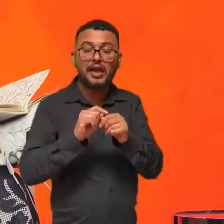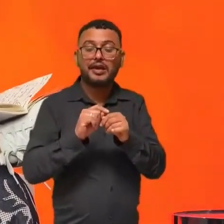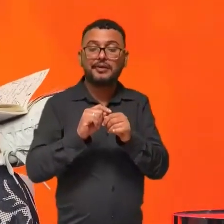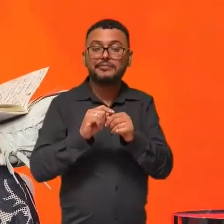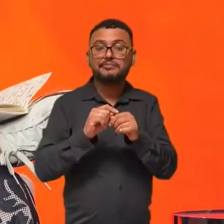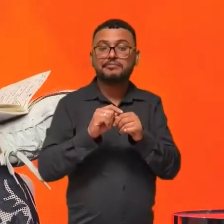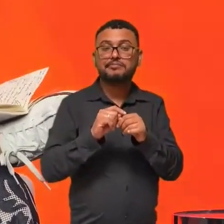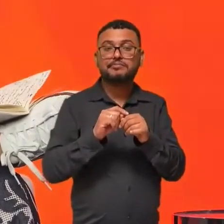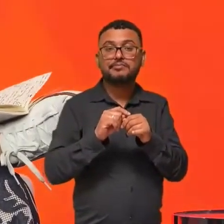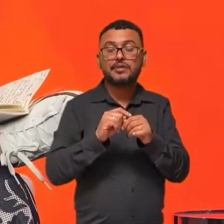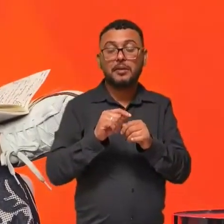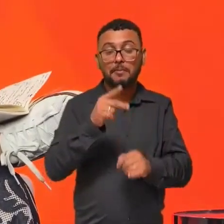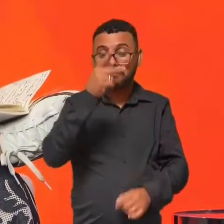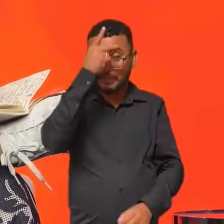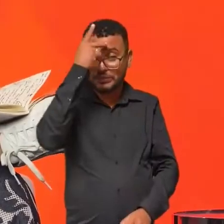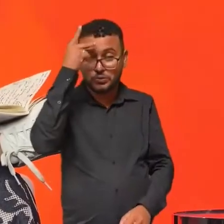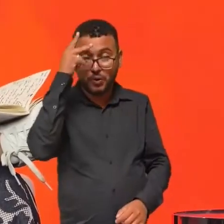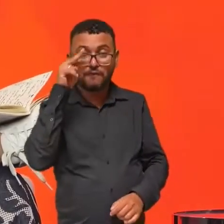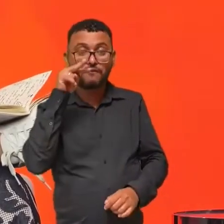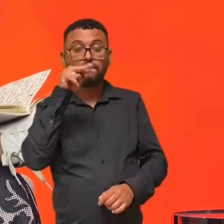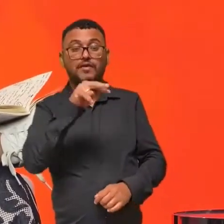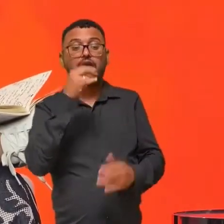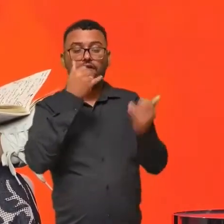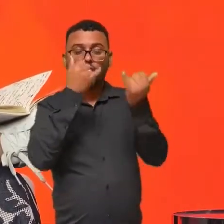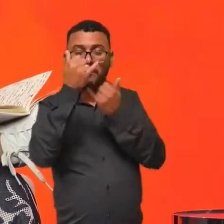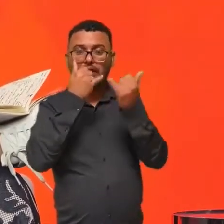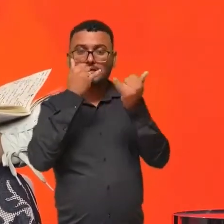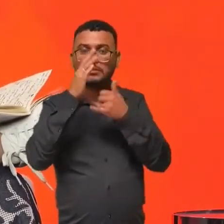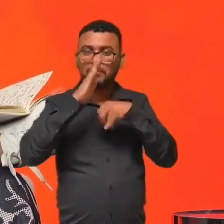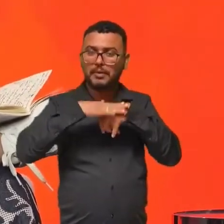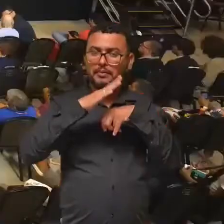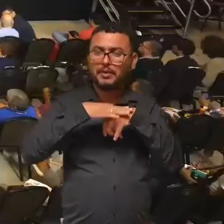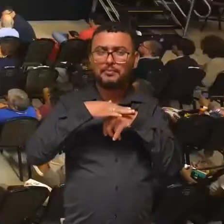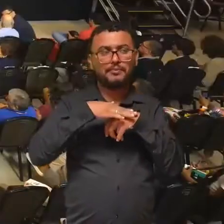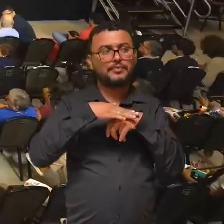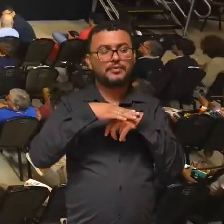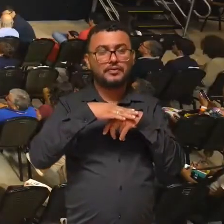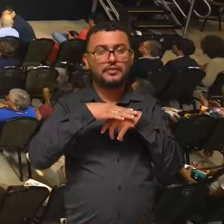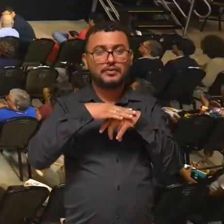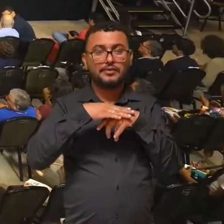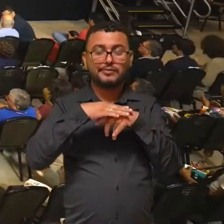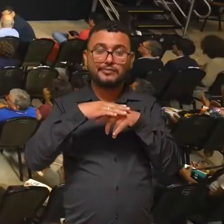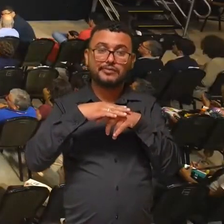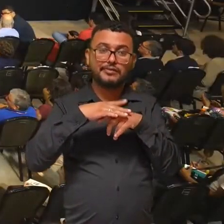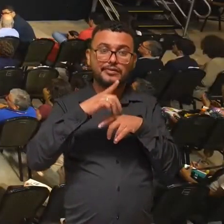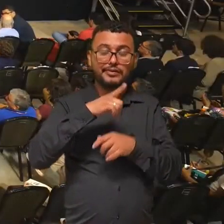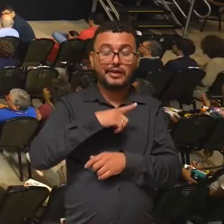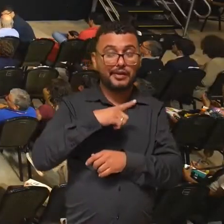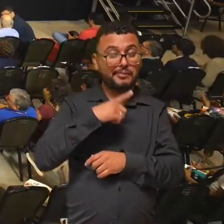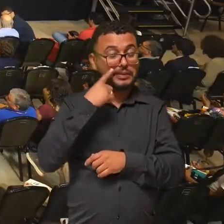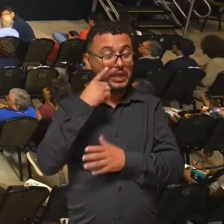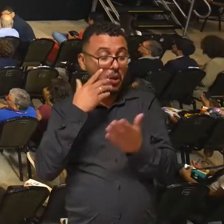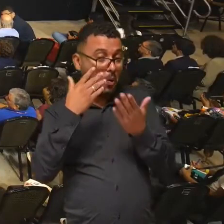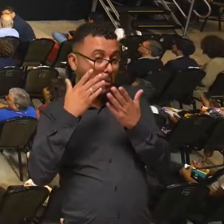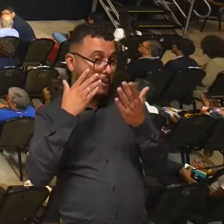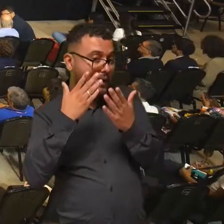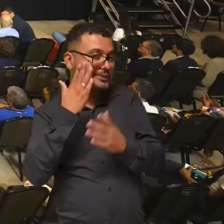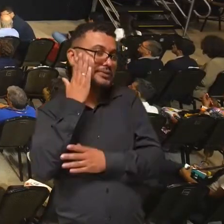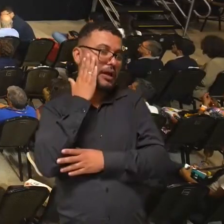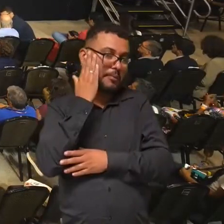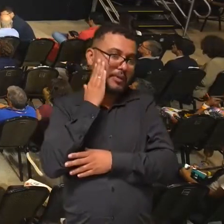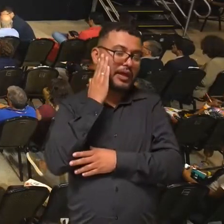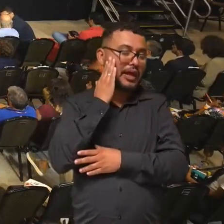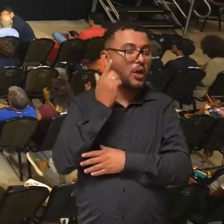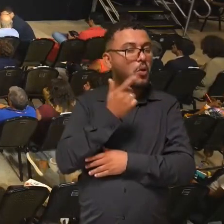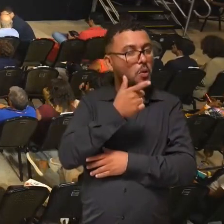ao receber informação desses veículos seja, pelo menos, de relativizar, de entender que tem um outro ponto, um outro lado.